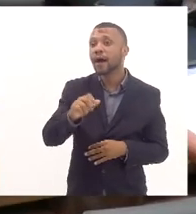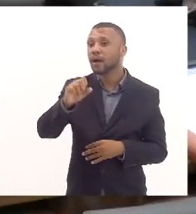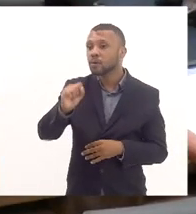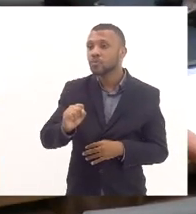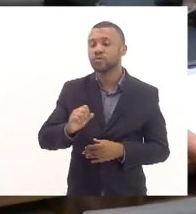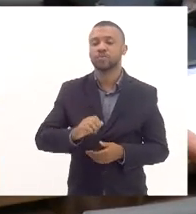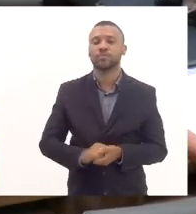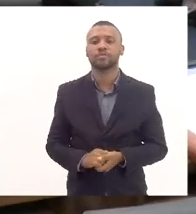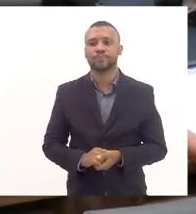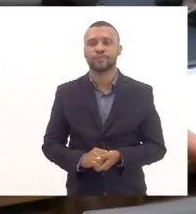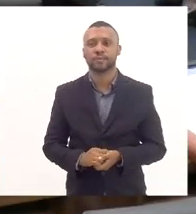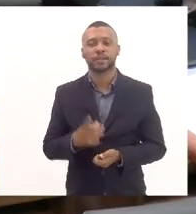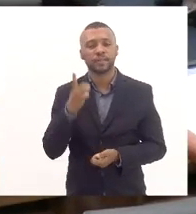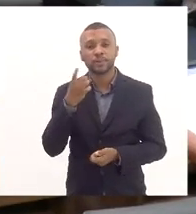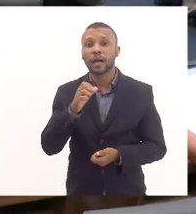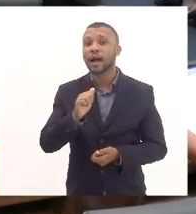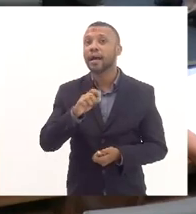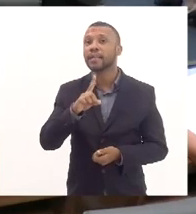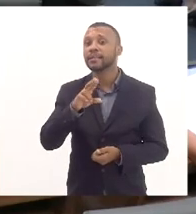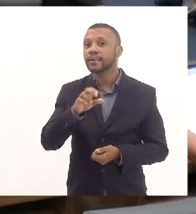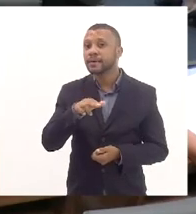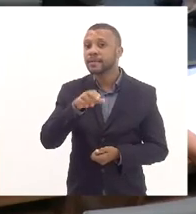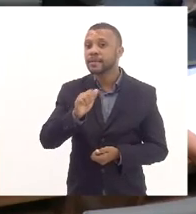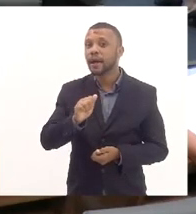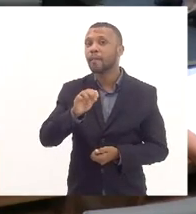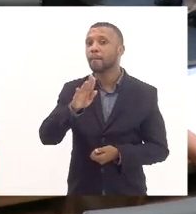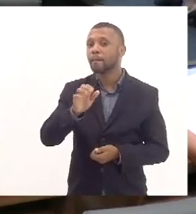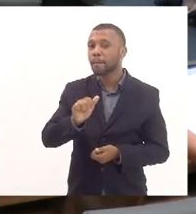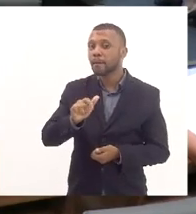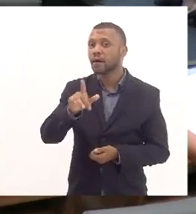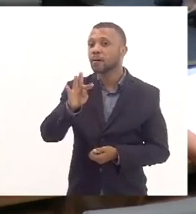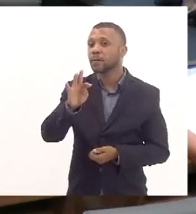apertada lá na pasta ficar da Adriana Balthazar